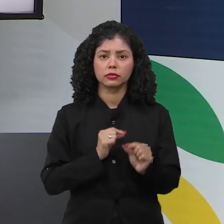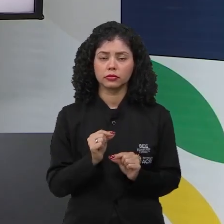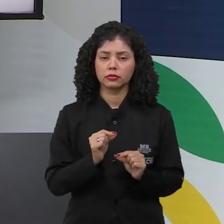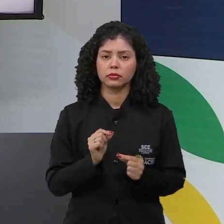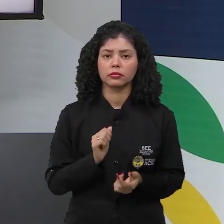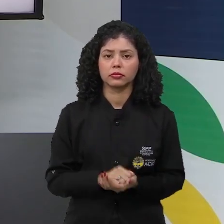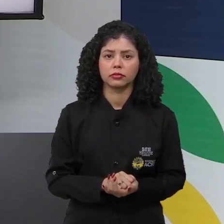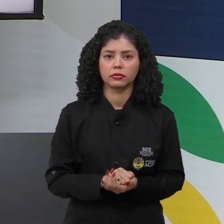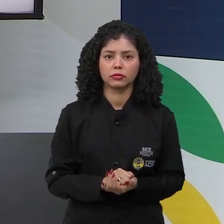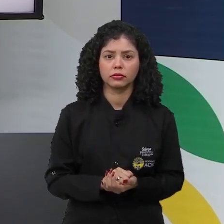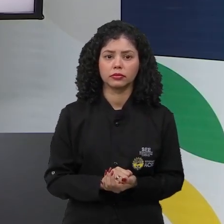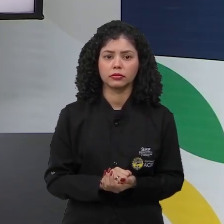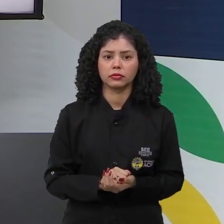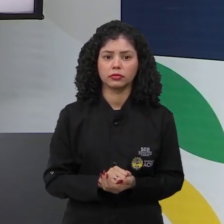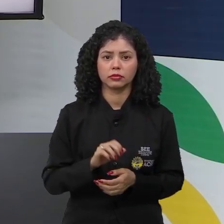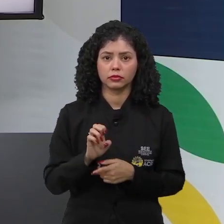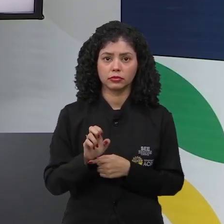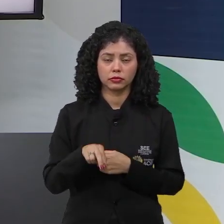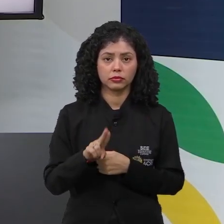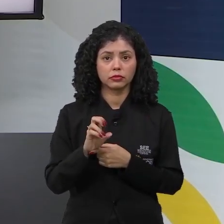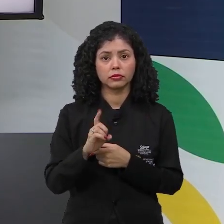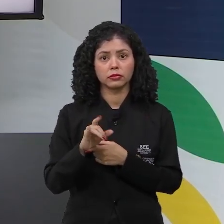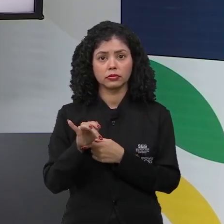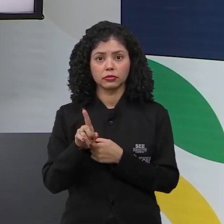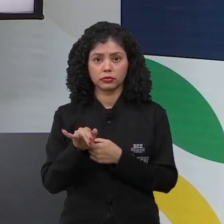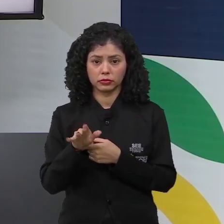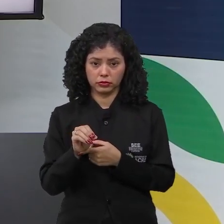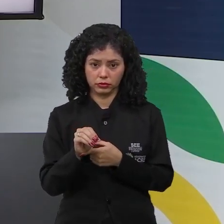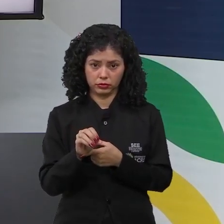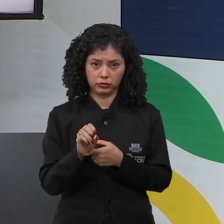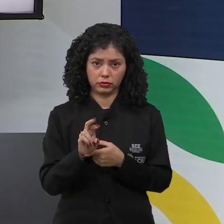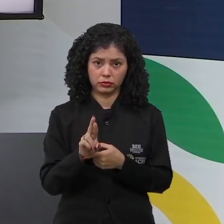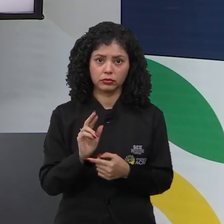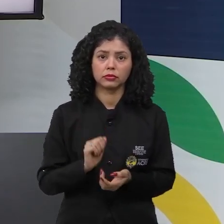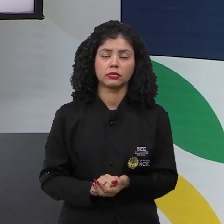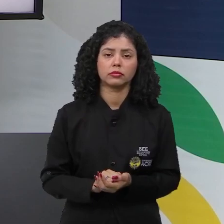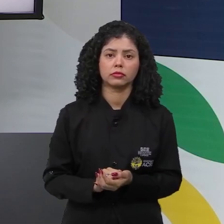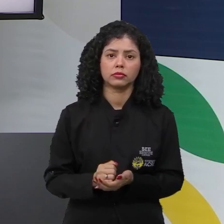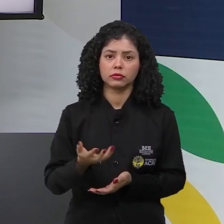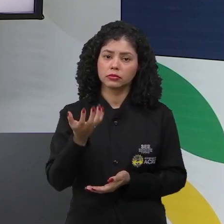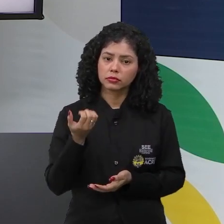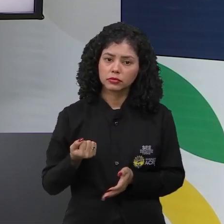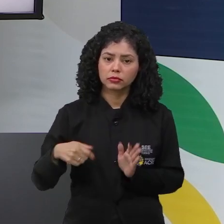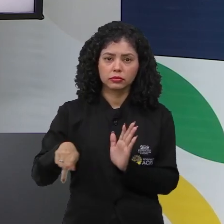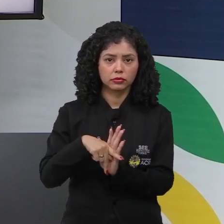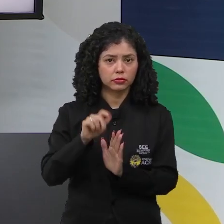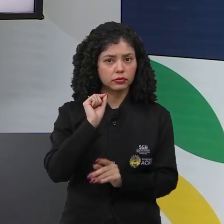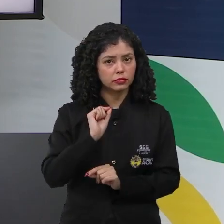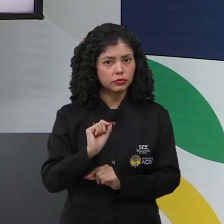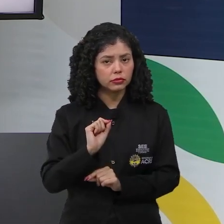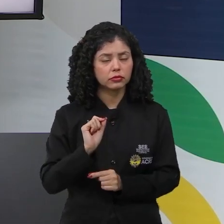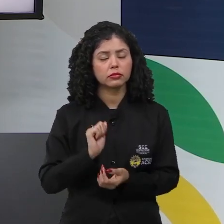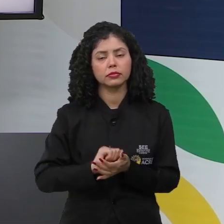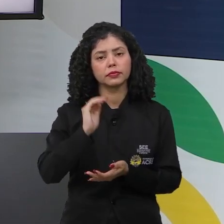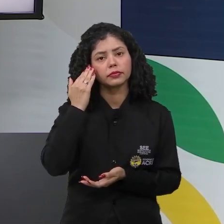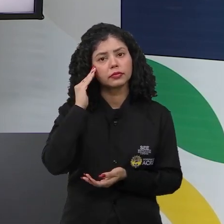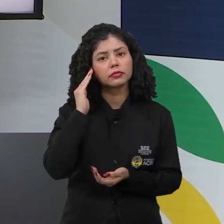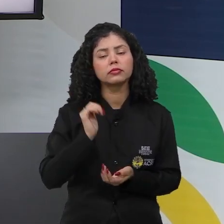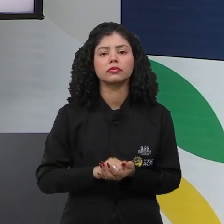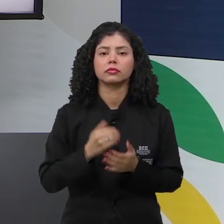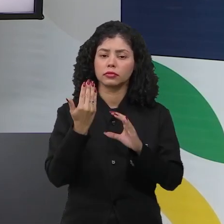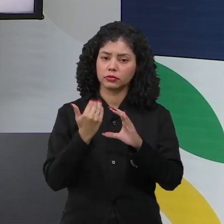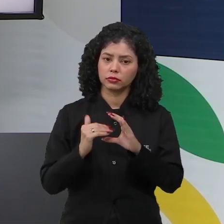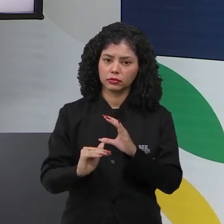o seu enunciador está falando e você é o receptor, se você compreende essa